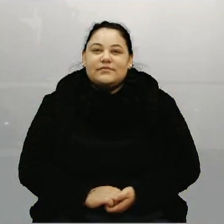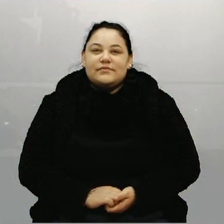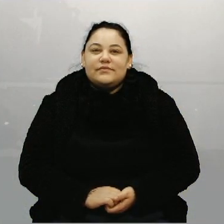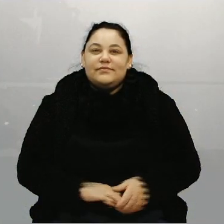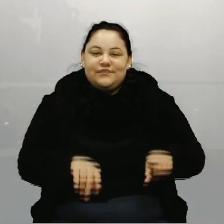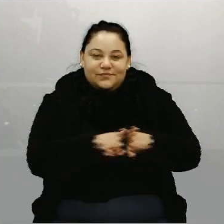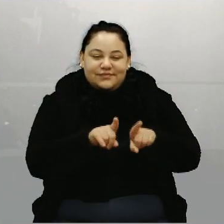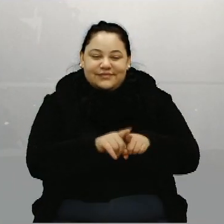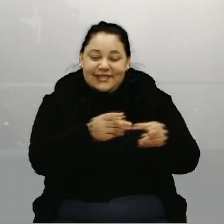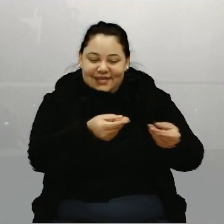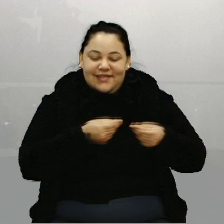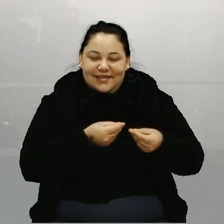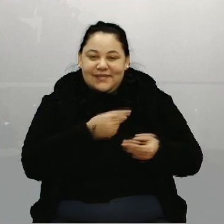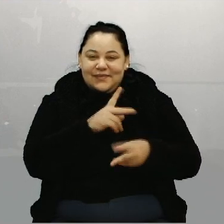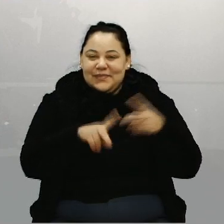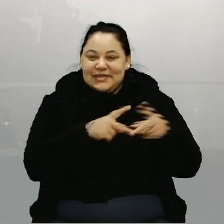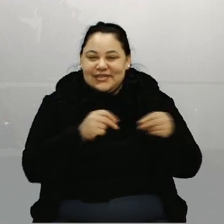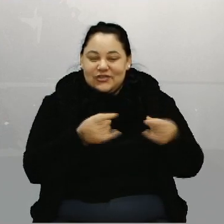faz parte também, né?